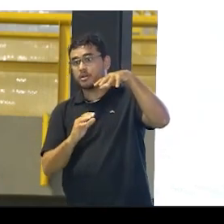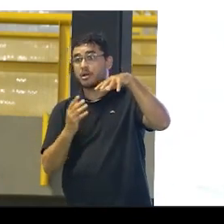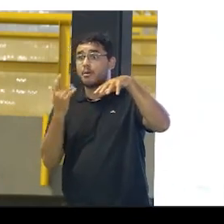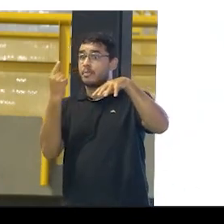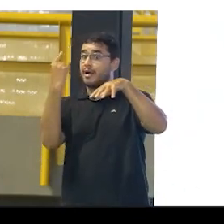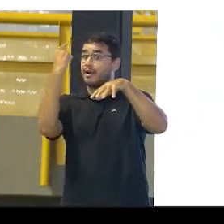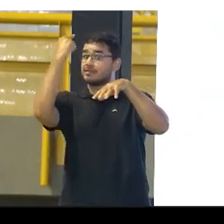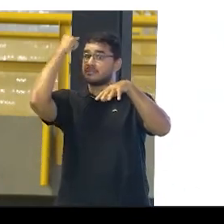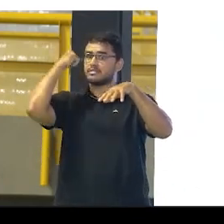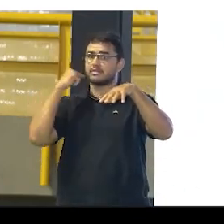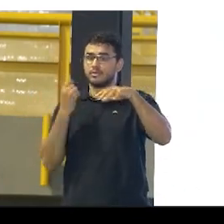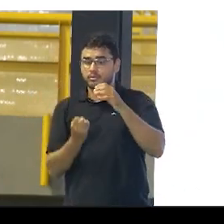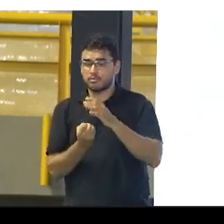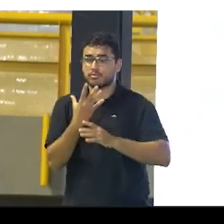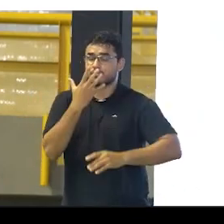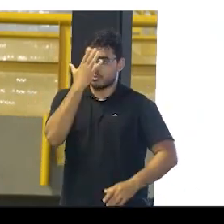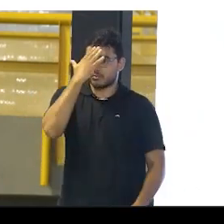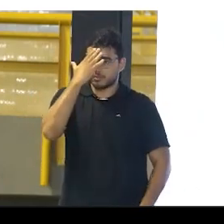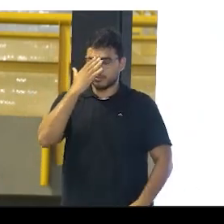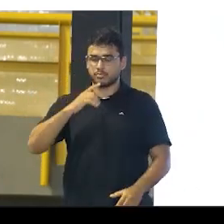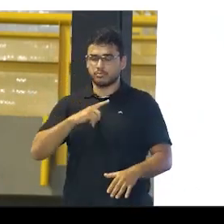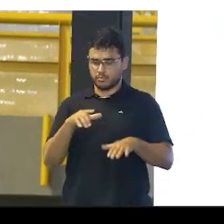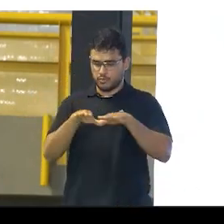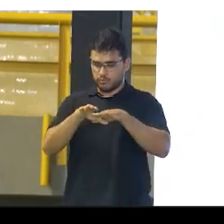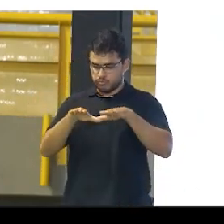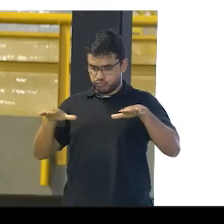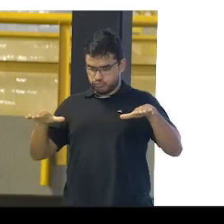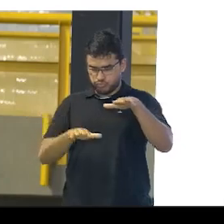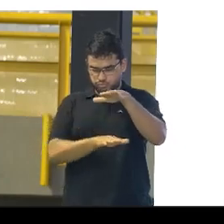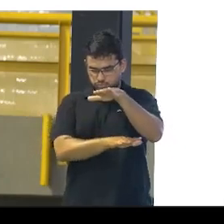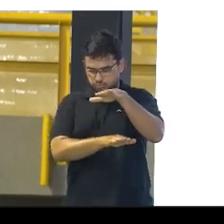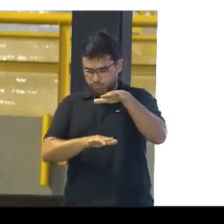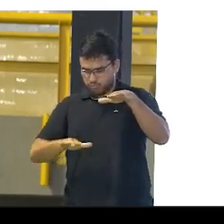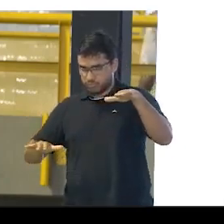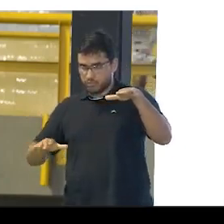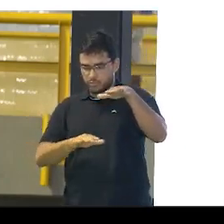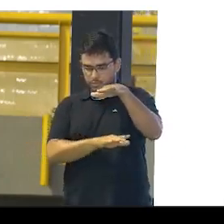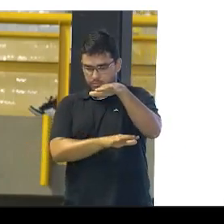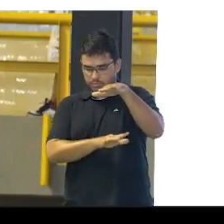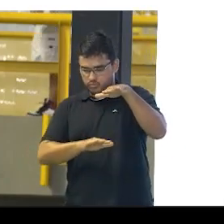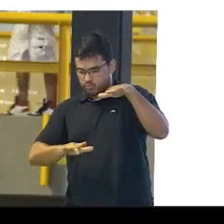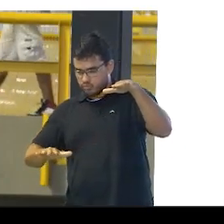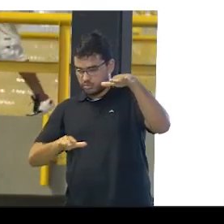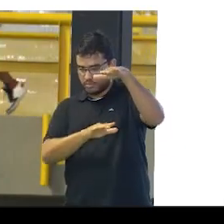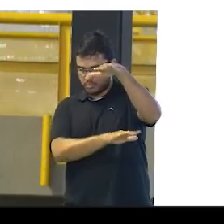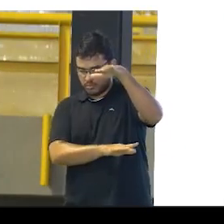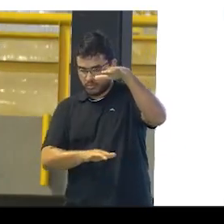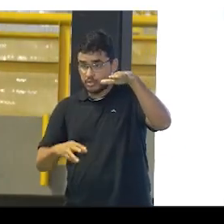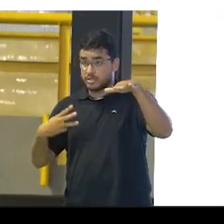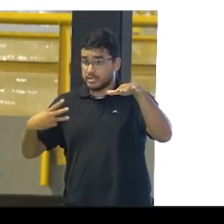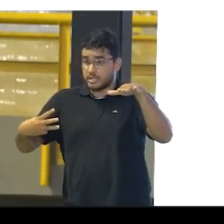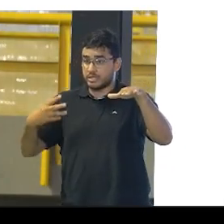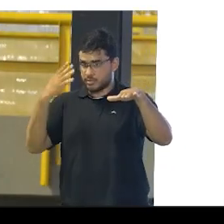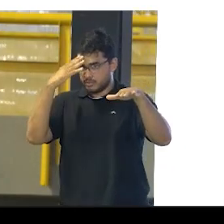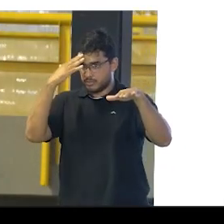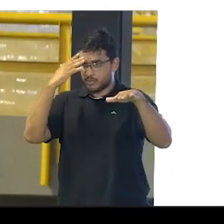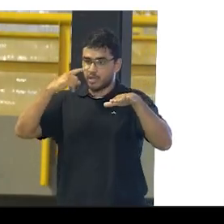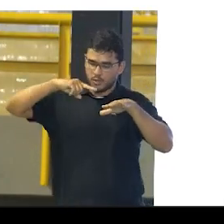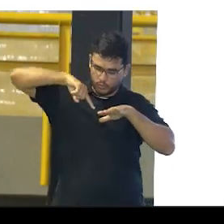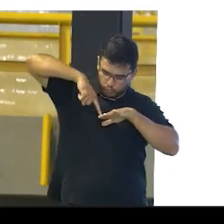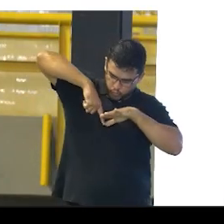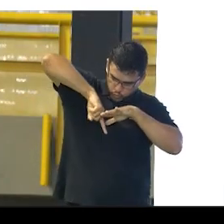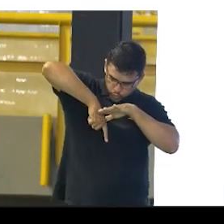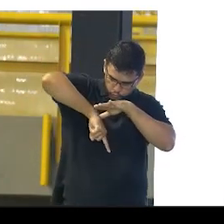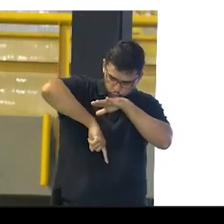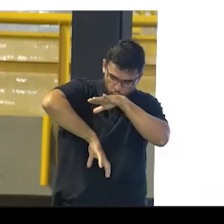estrutura geológica. Os escudos cristalinos são chamados superfícies cratônicas, as bacias sedimentares e os